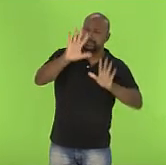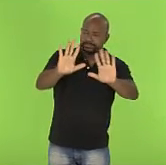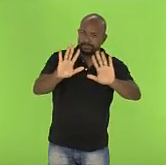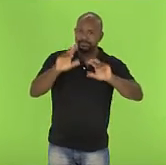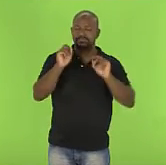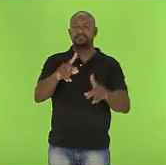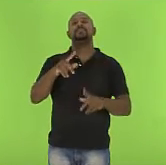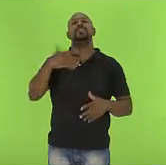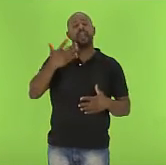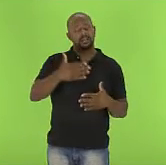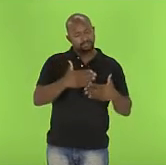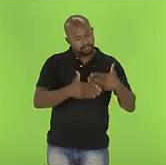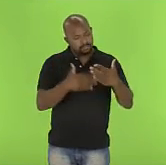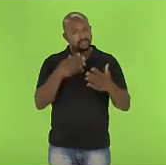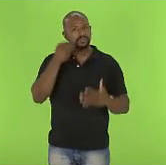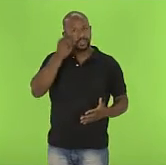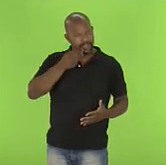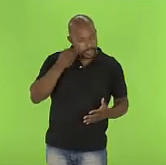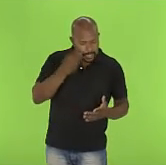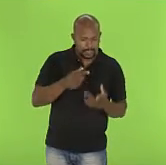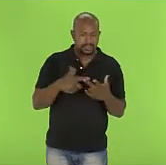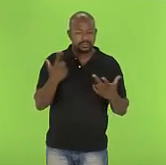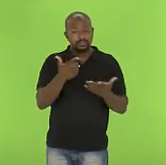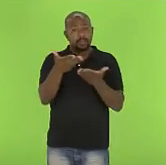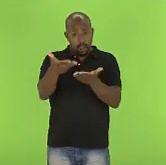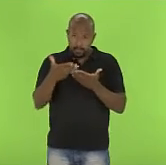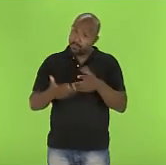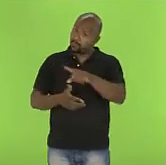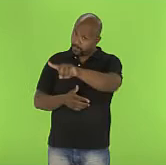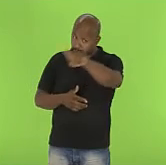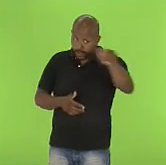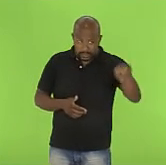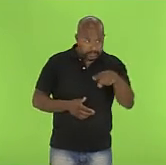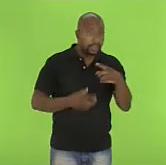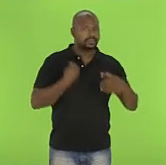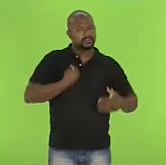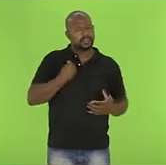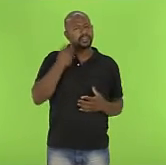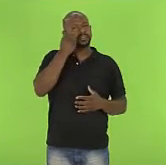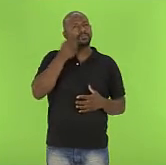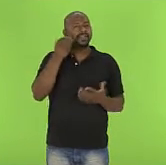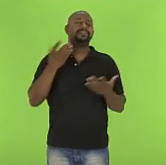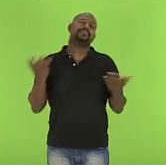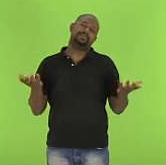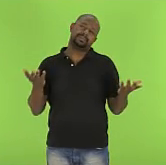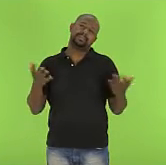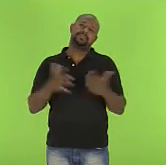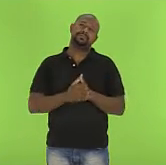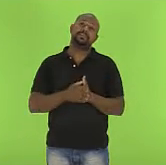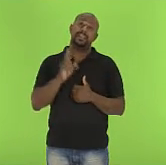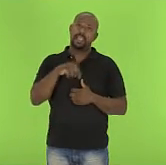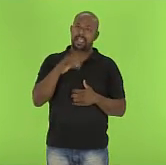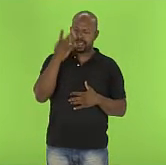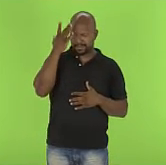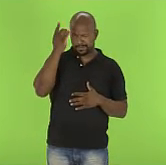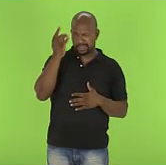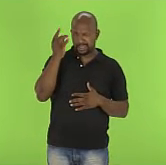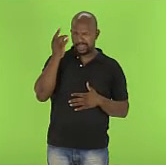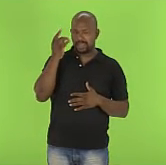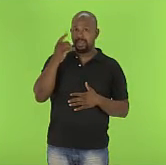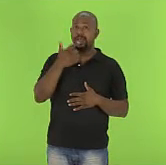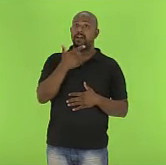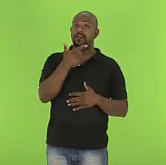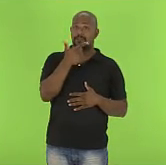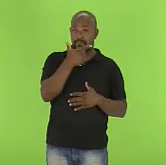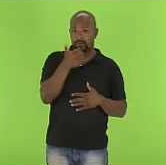uma experiência. A gente está passando por uma experiência e a gente está convidando vocês para participar dessa experiência, que inclusive acontece